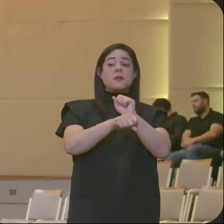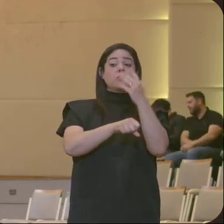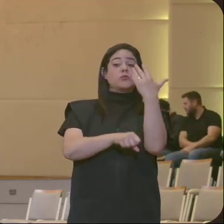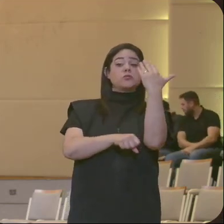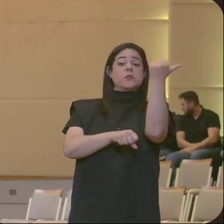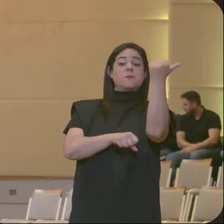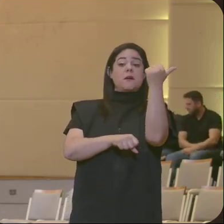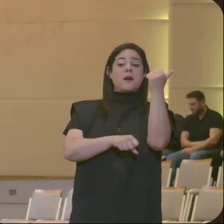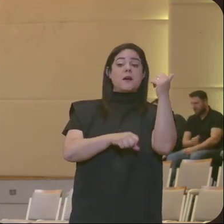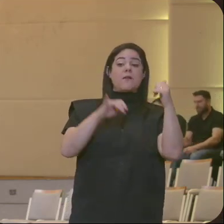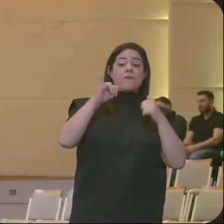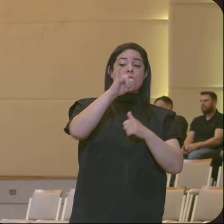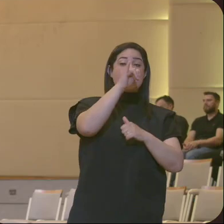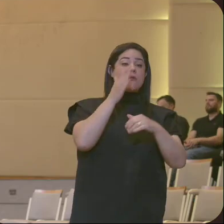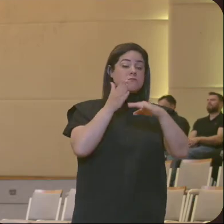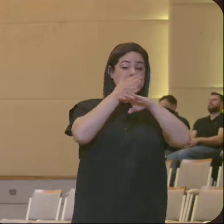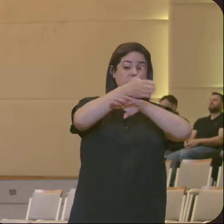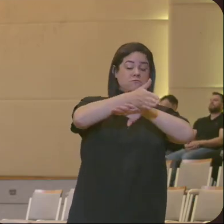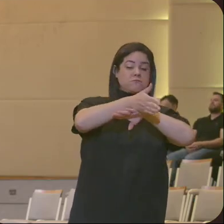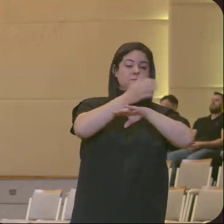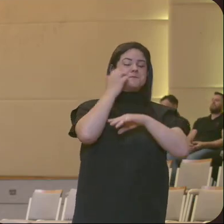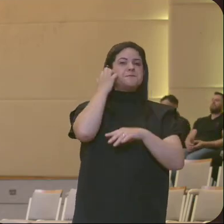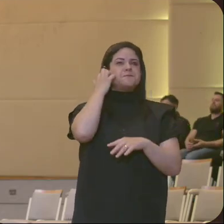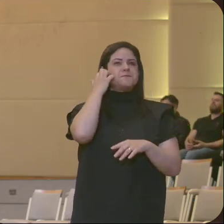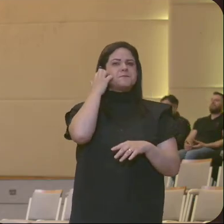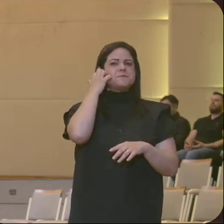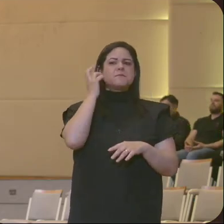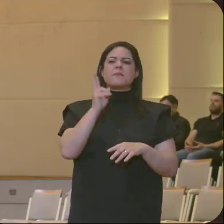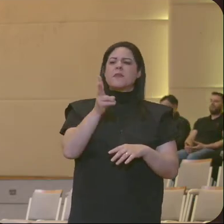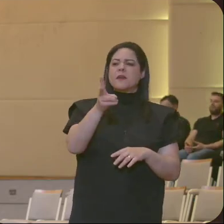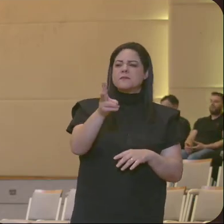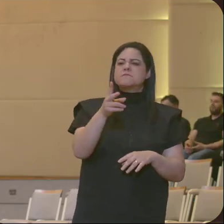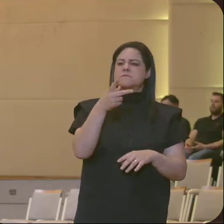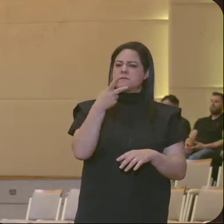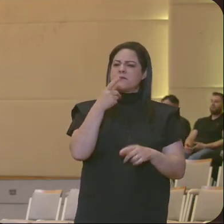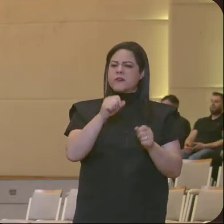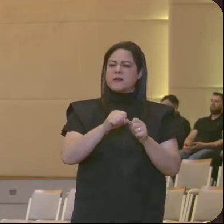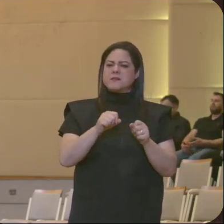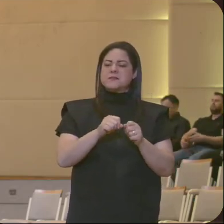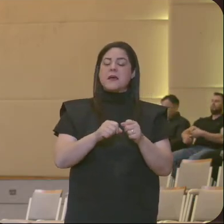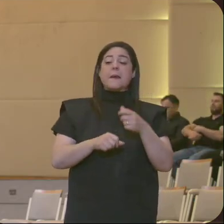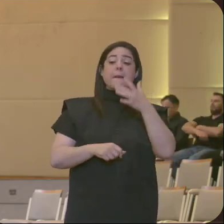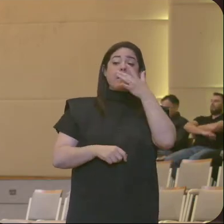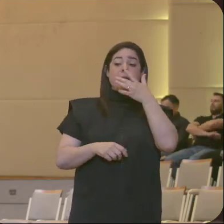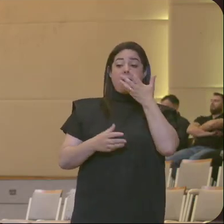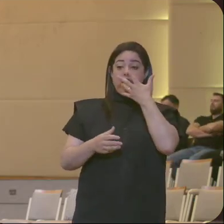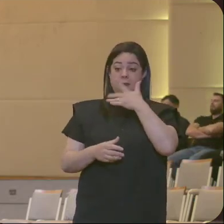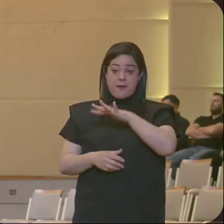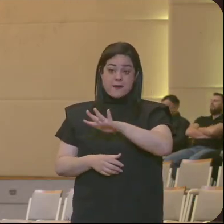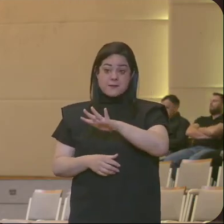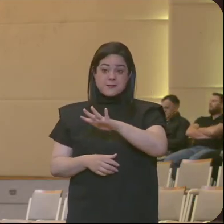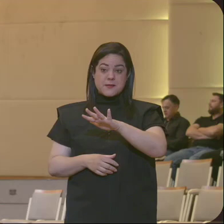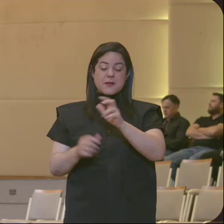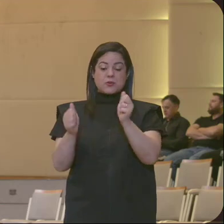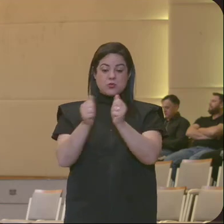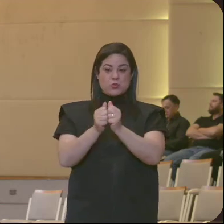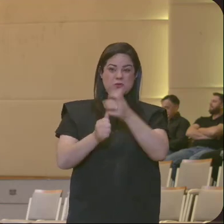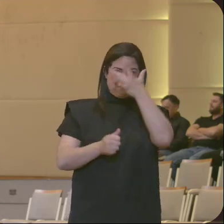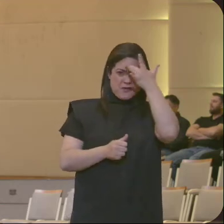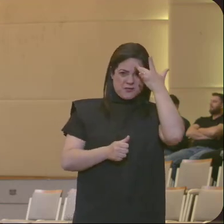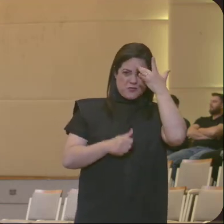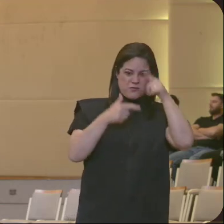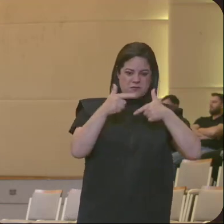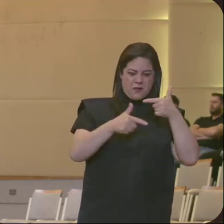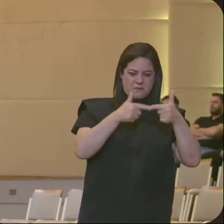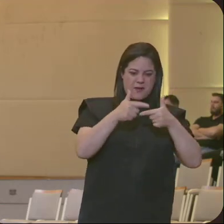do voo para ele entrar. E as companhias aéreas fazem isso muitas vezes. Manda uma criança, a tripulação fica lá